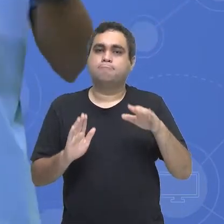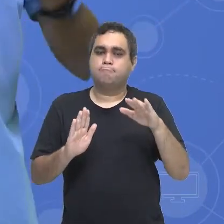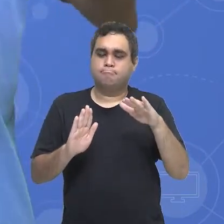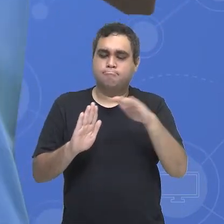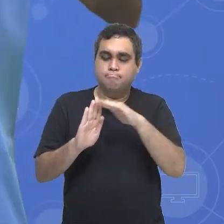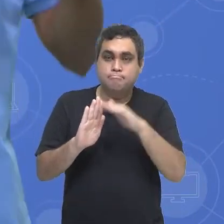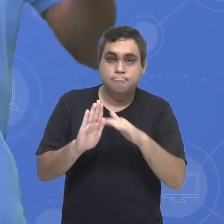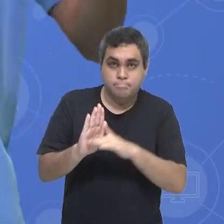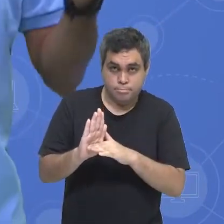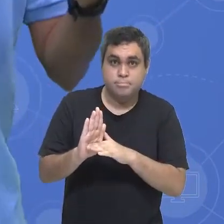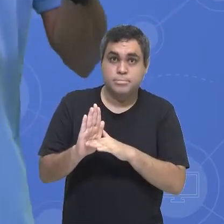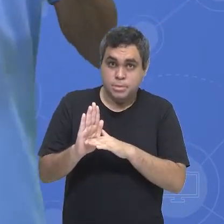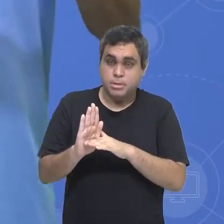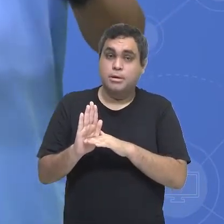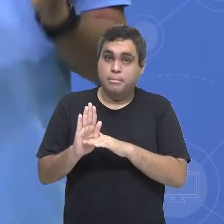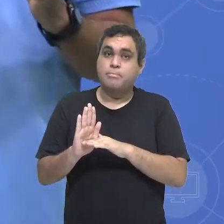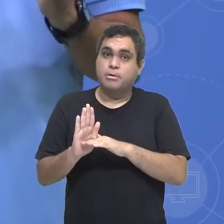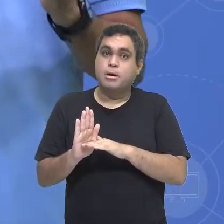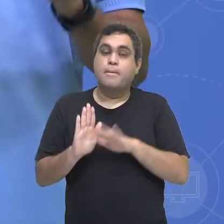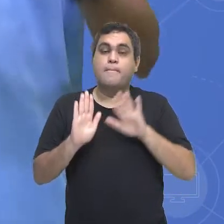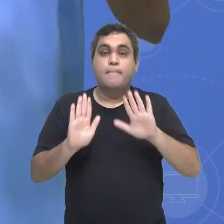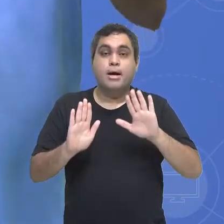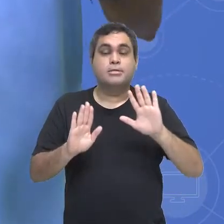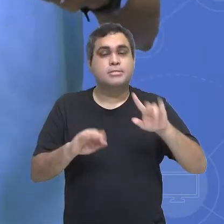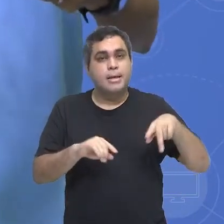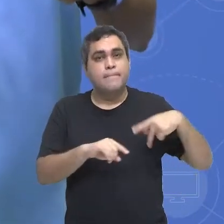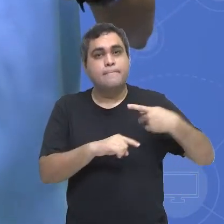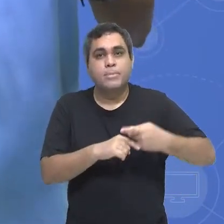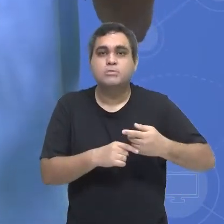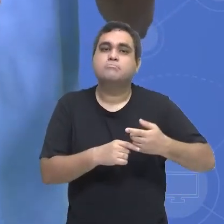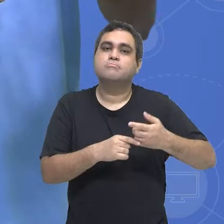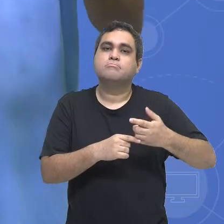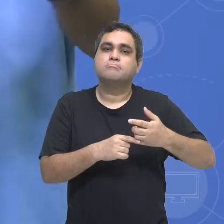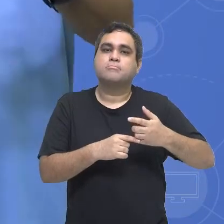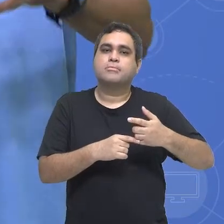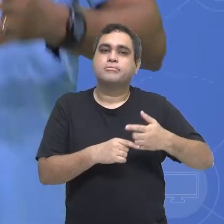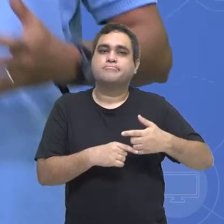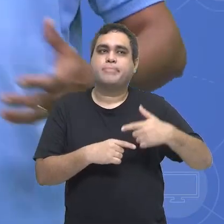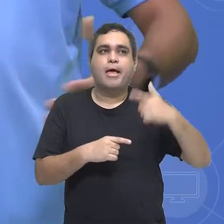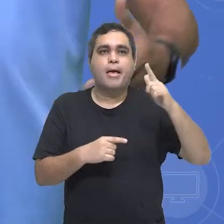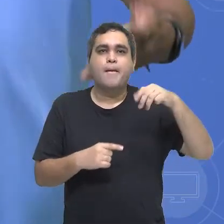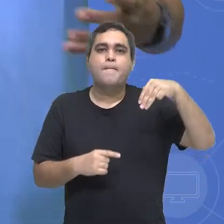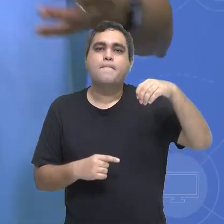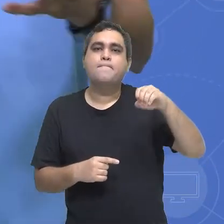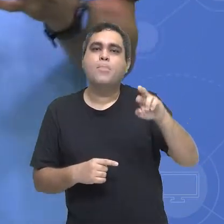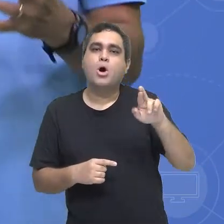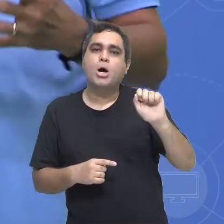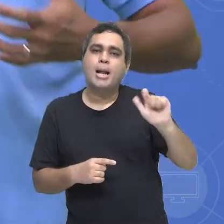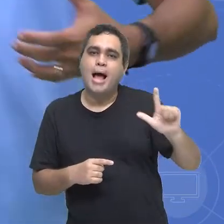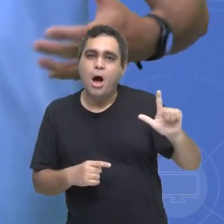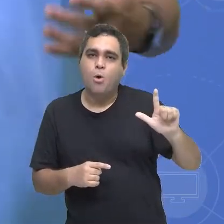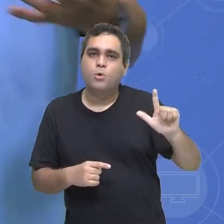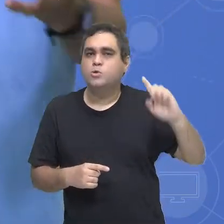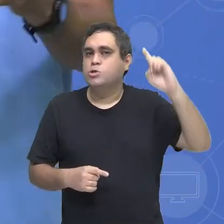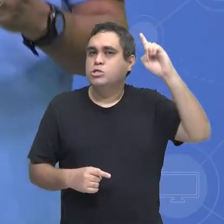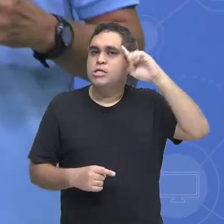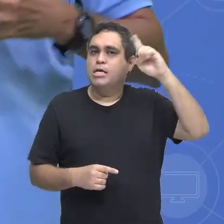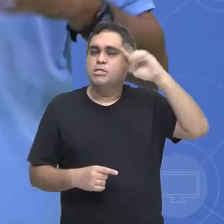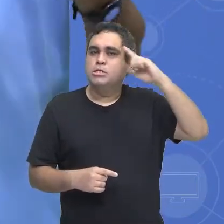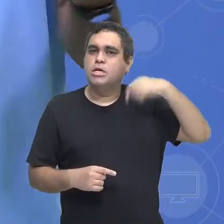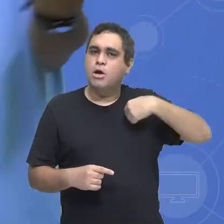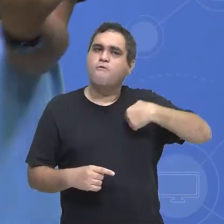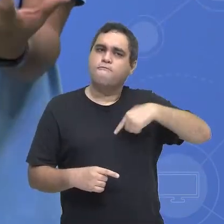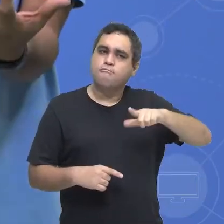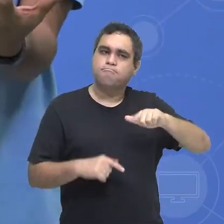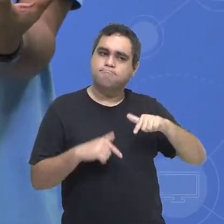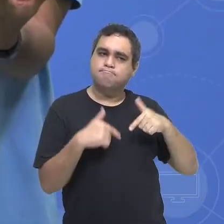depois acabar entrando na questão da moral. Por quê? Porque eu vou falar do meu dia a dia, daquilo que eu vou fazer, daquilo que eu